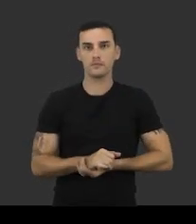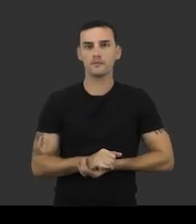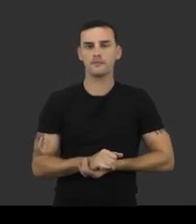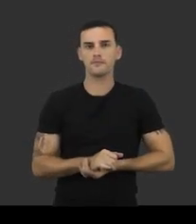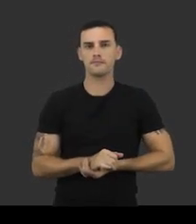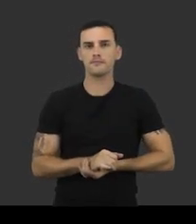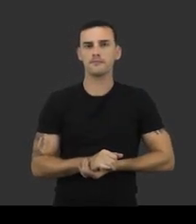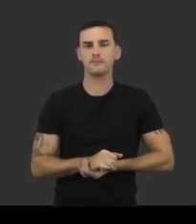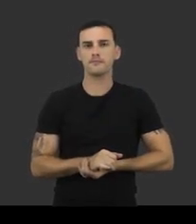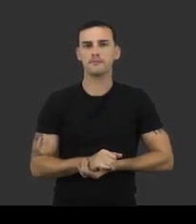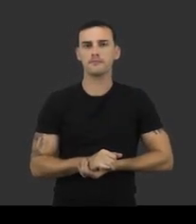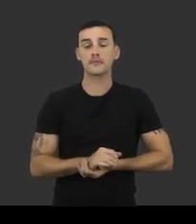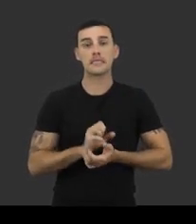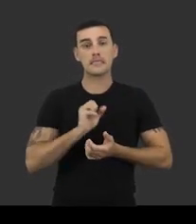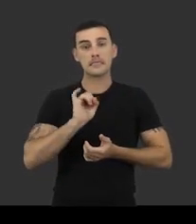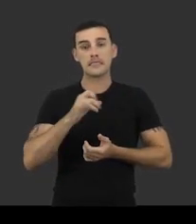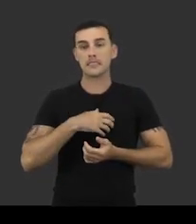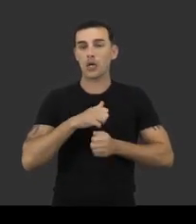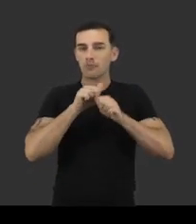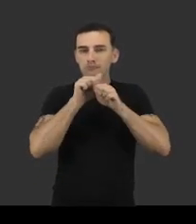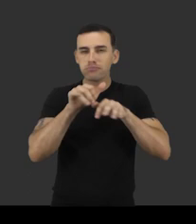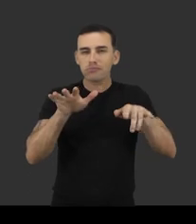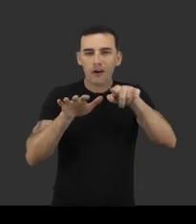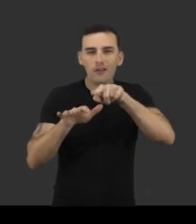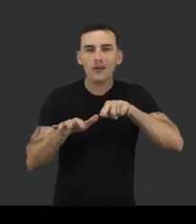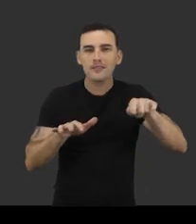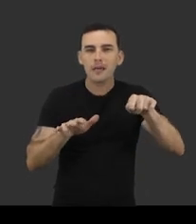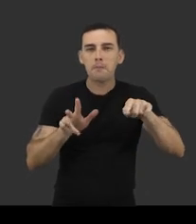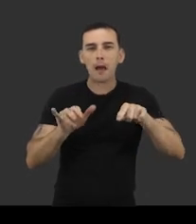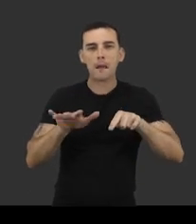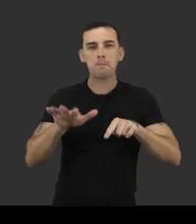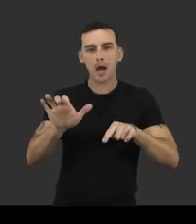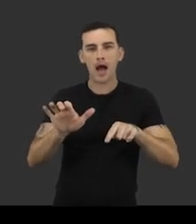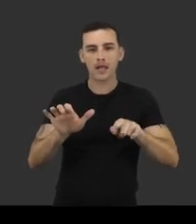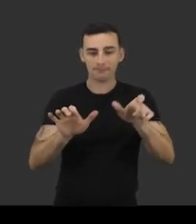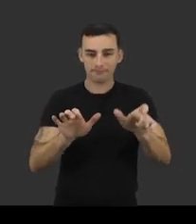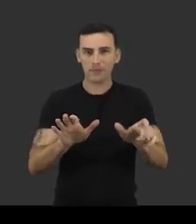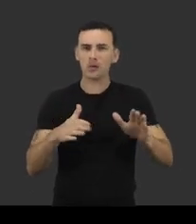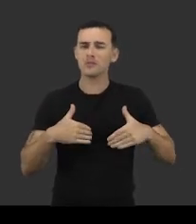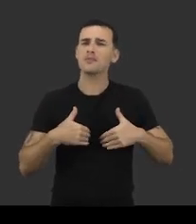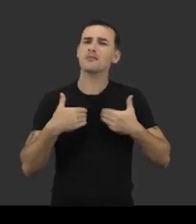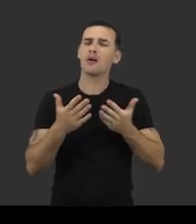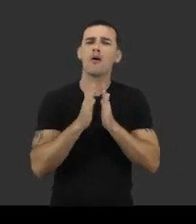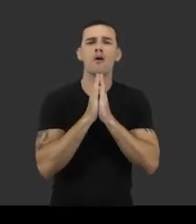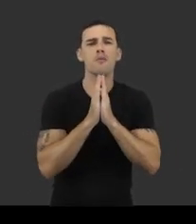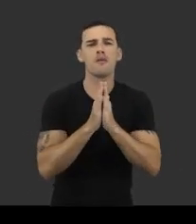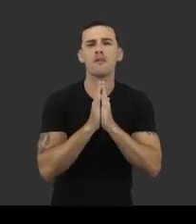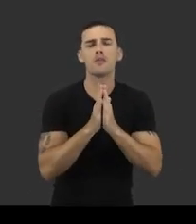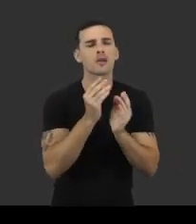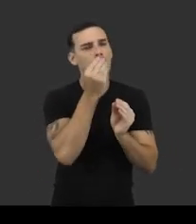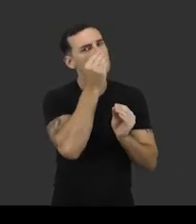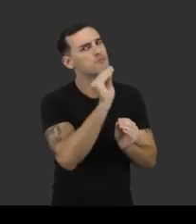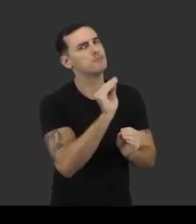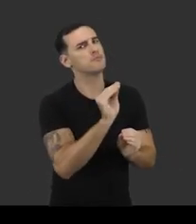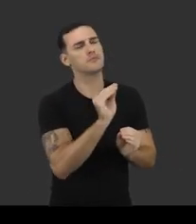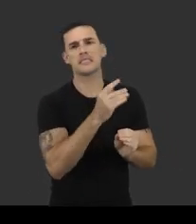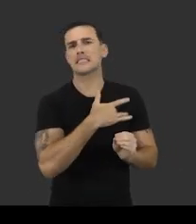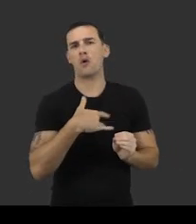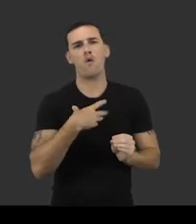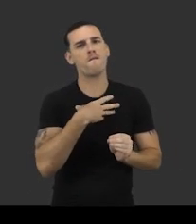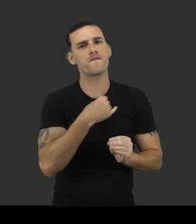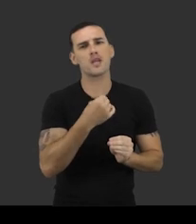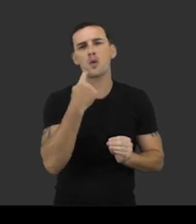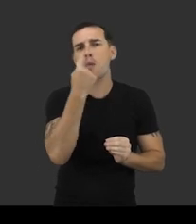se eu puder, assim, deixar uma mensagem para esses pais, para essas famílias, por favor, não negligenciem a saúde